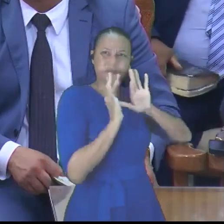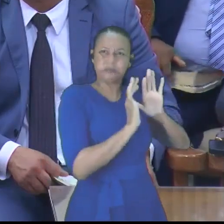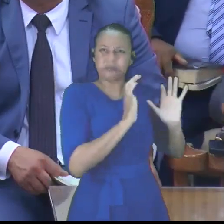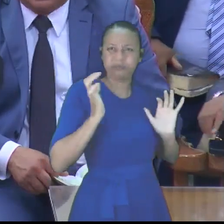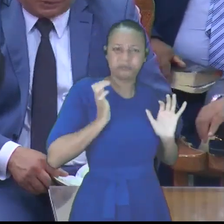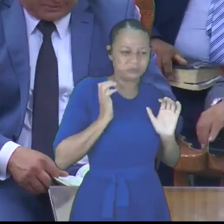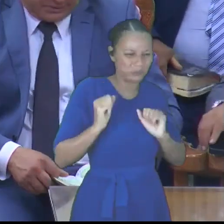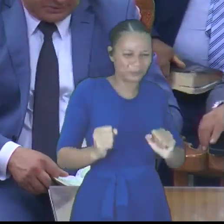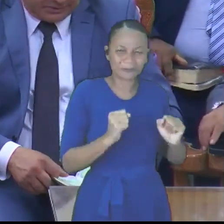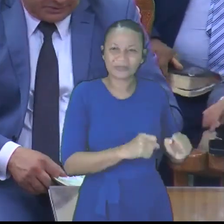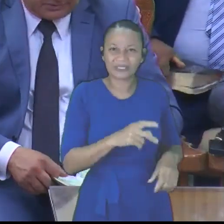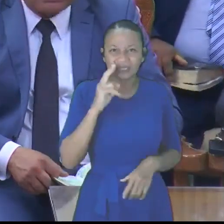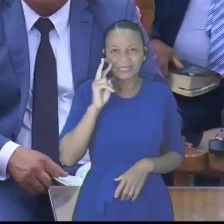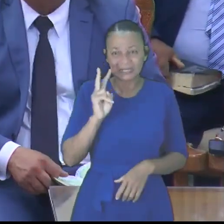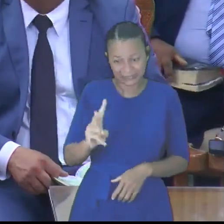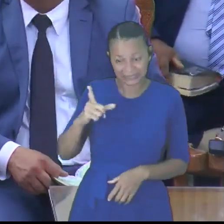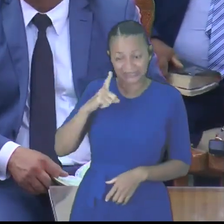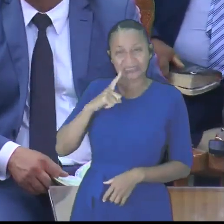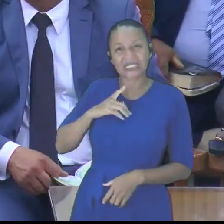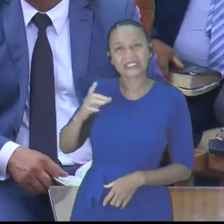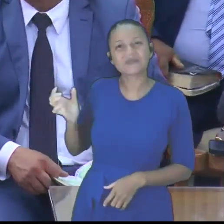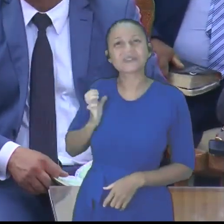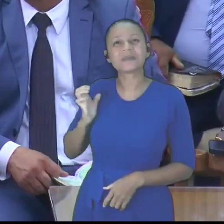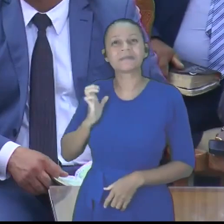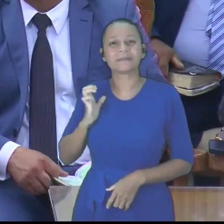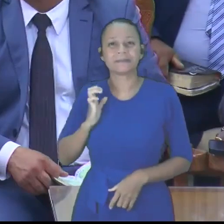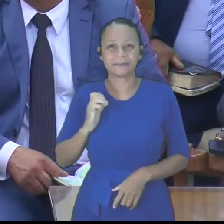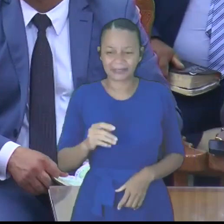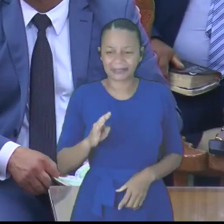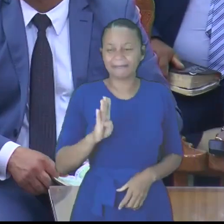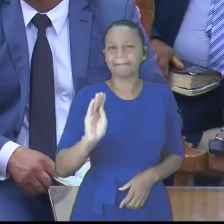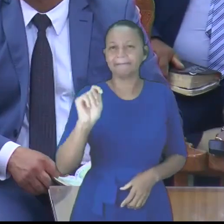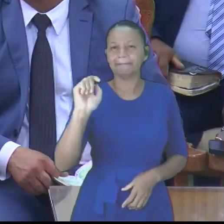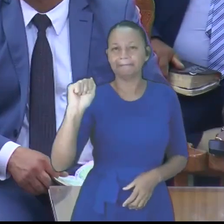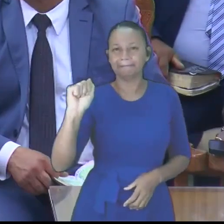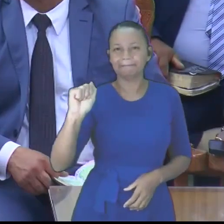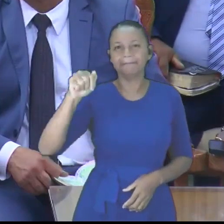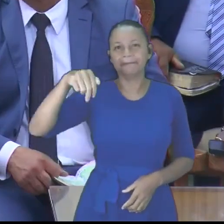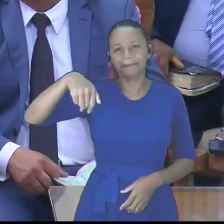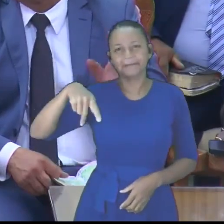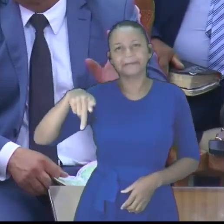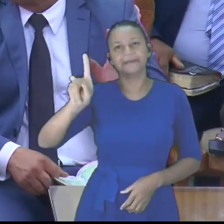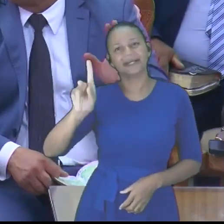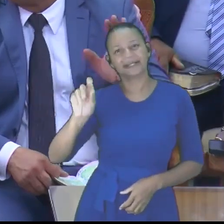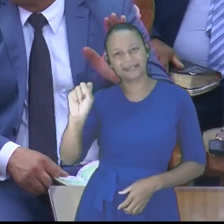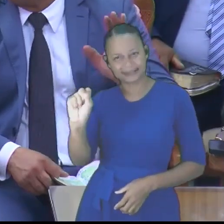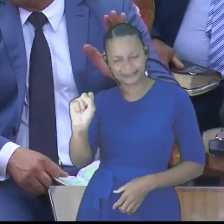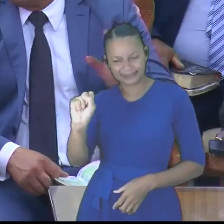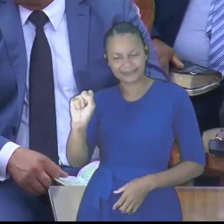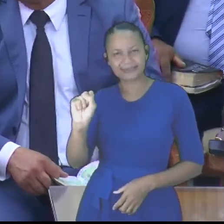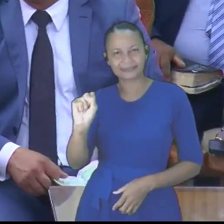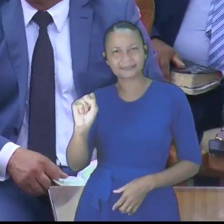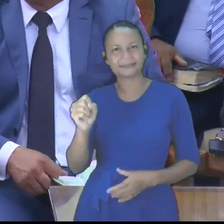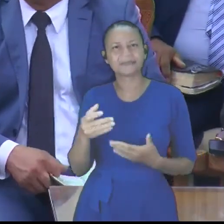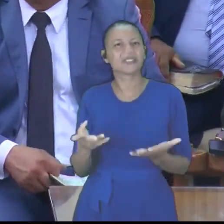poderosos. Vocês já ouviram falar que os ricos do mundo estão fazendo bunkeres? Quem já ouviu falar? Quem já ouviu falar que eles estão fazendo bunkeres? O que são bunkeres?